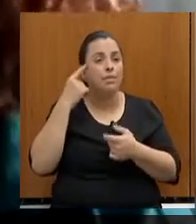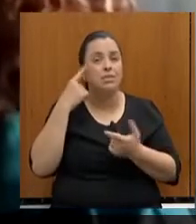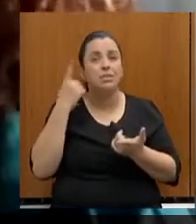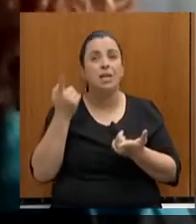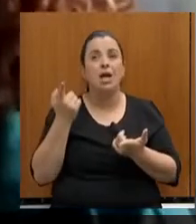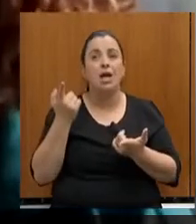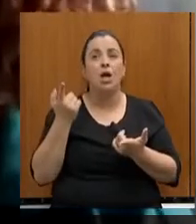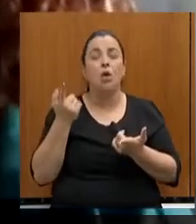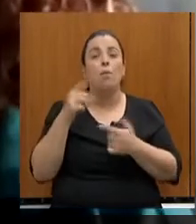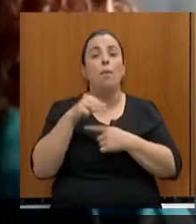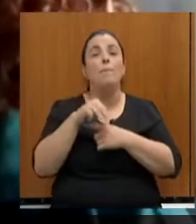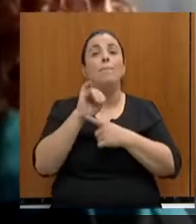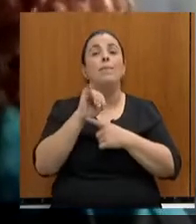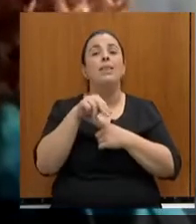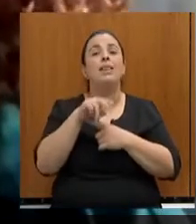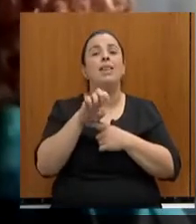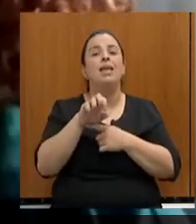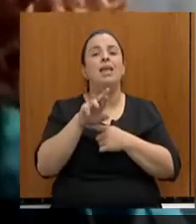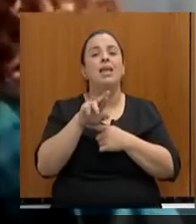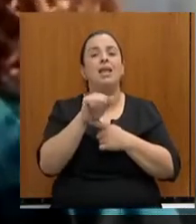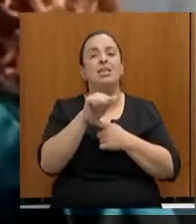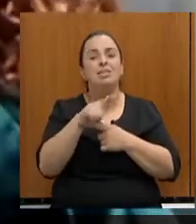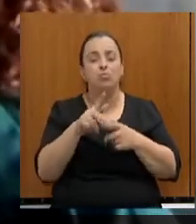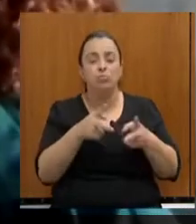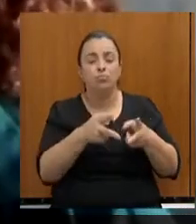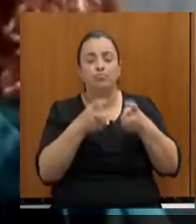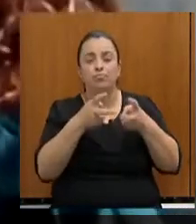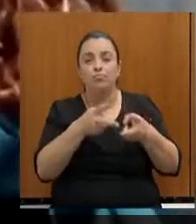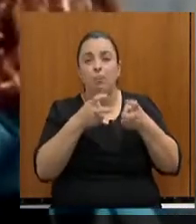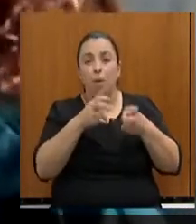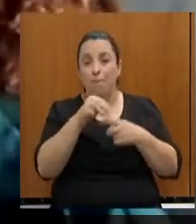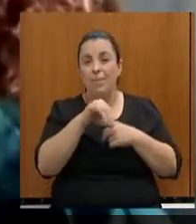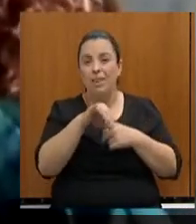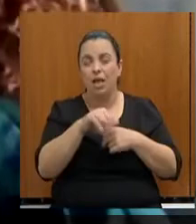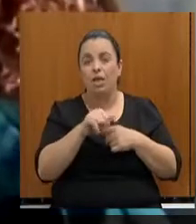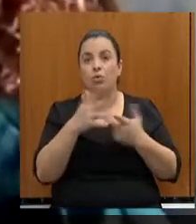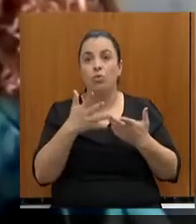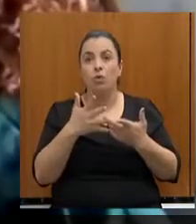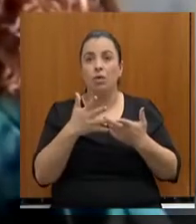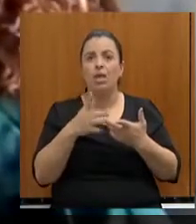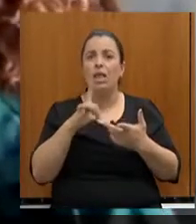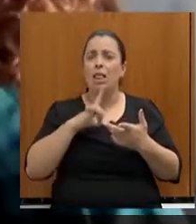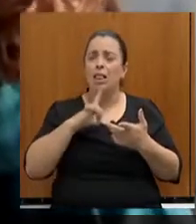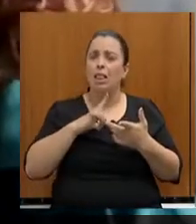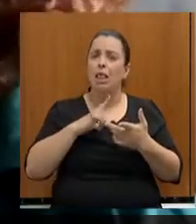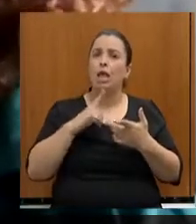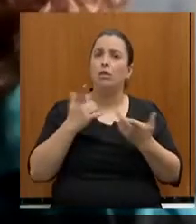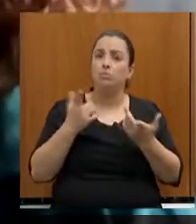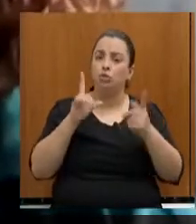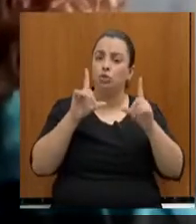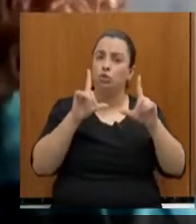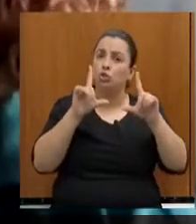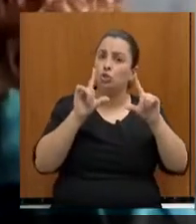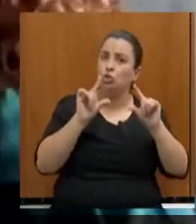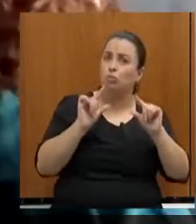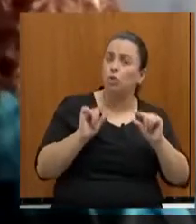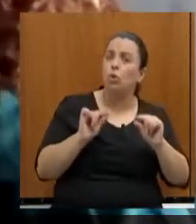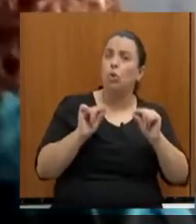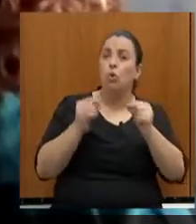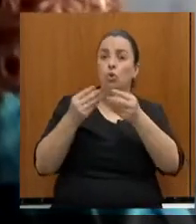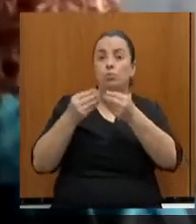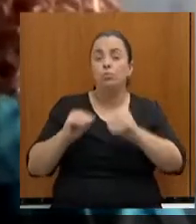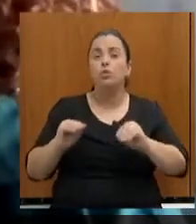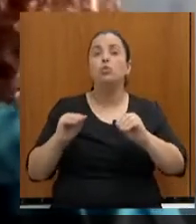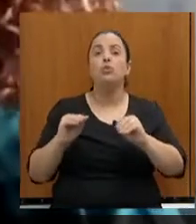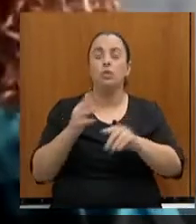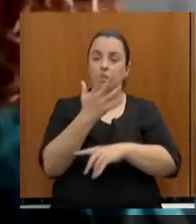com responsabilidade Mas acima de tudo pesar também os impactos gerados por essa atividade econômica eu tô falando de modo muito especial